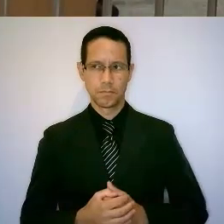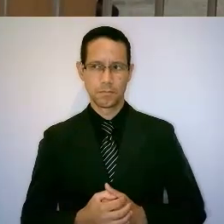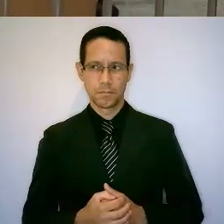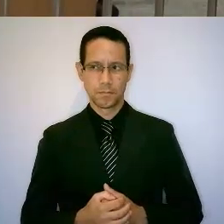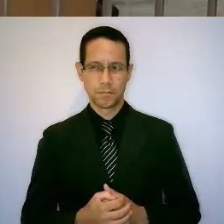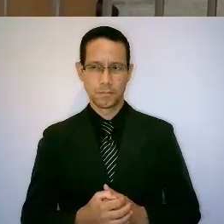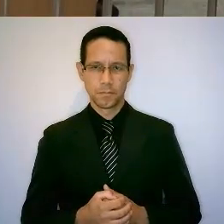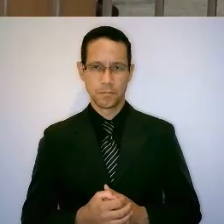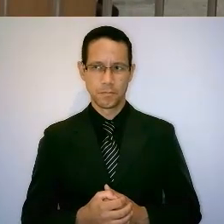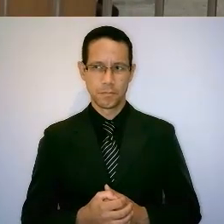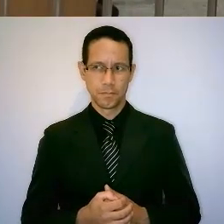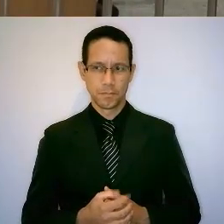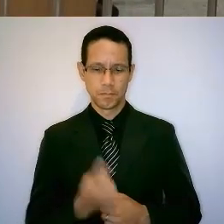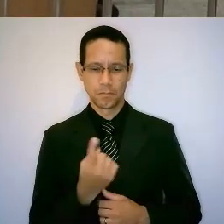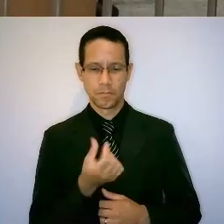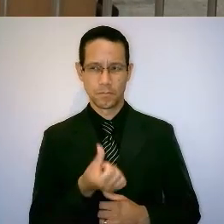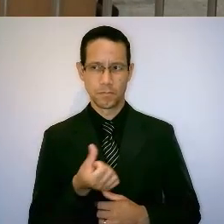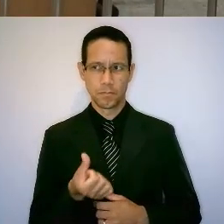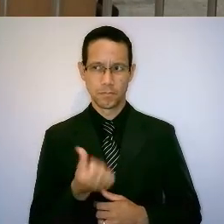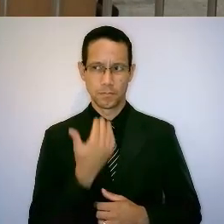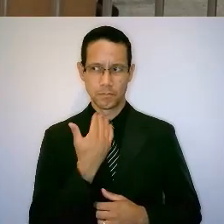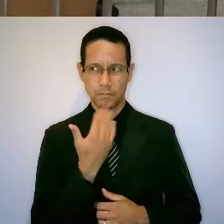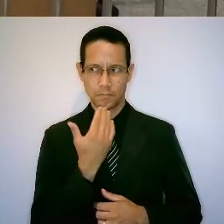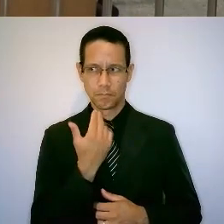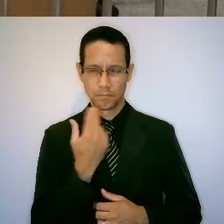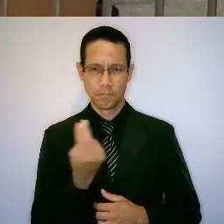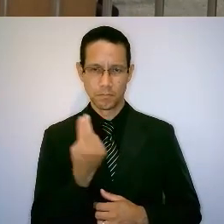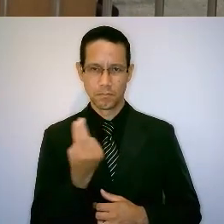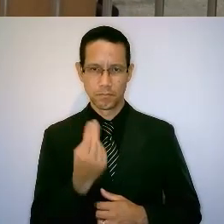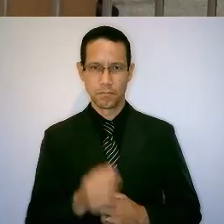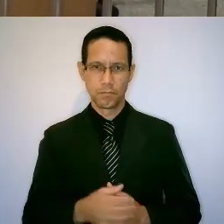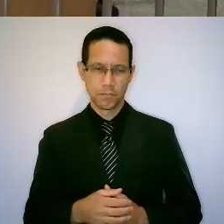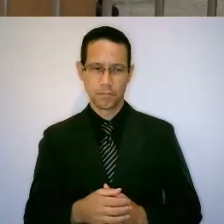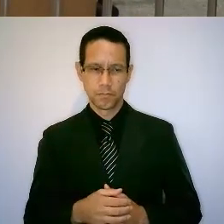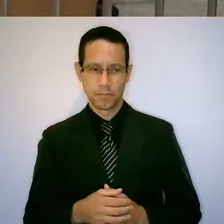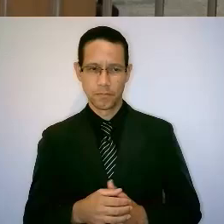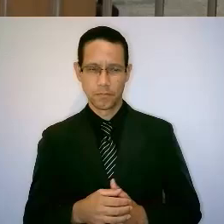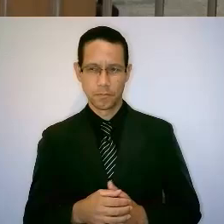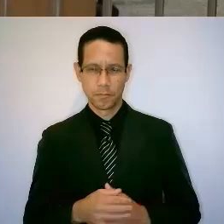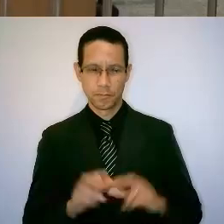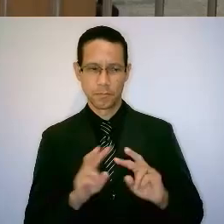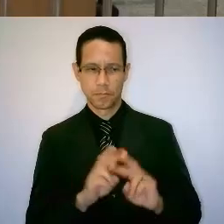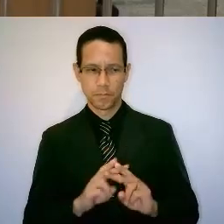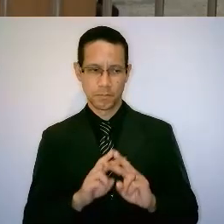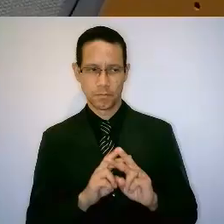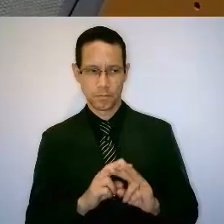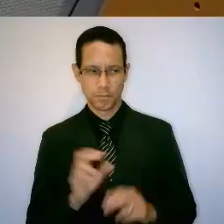166 não pode porque tem revisão Claro